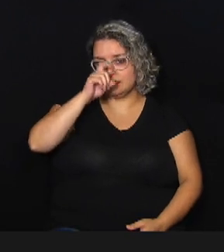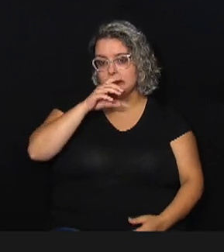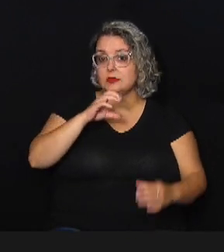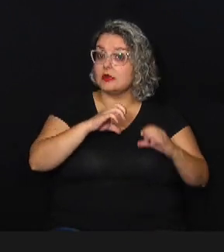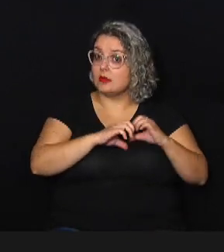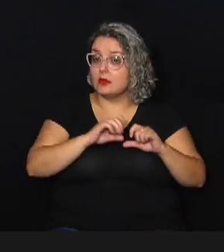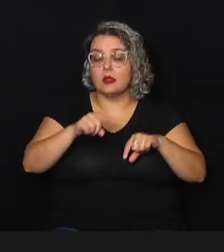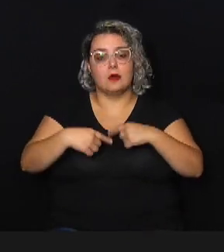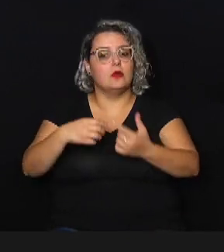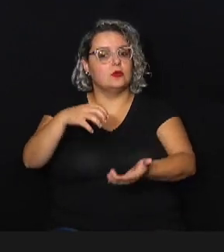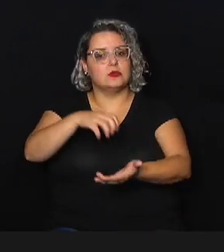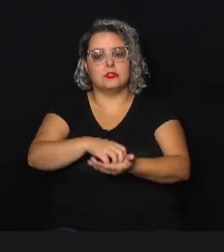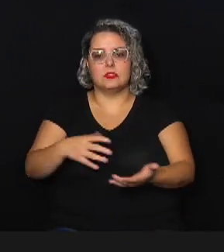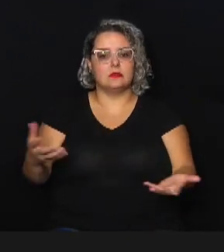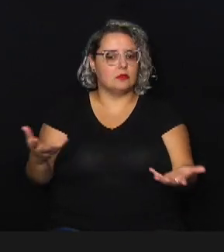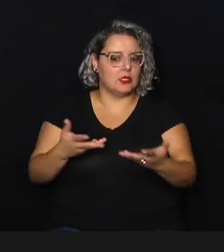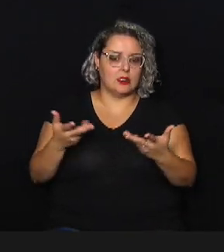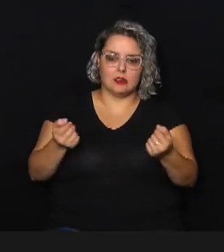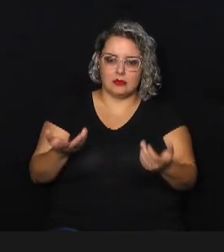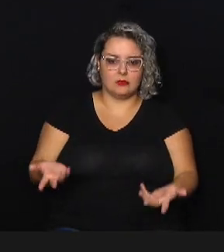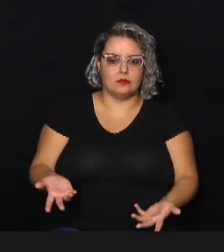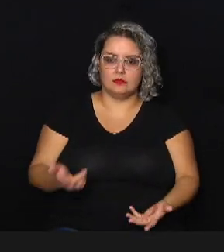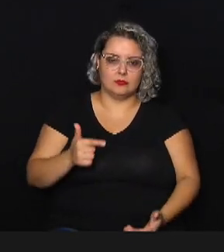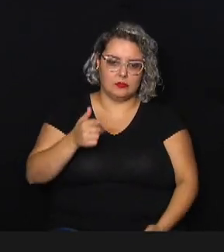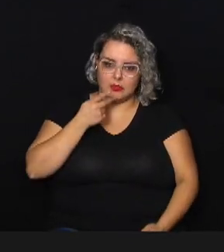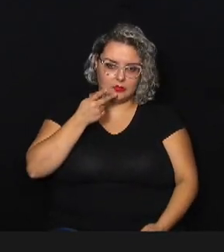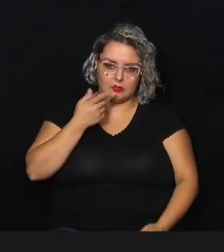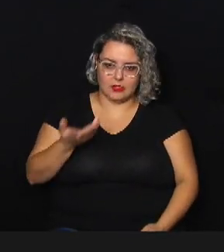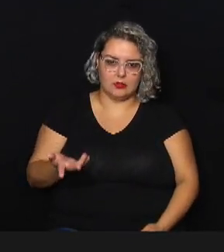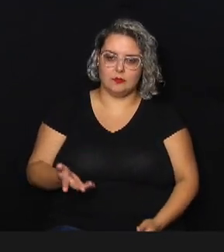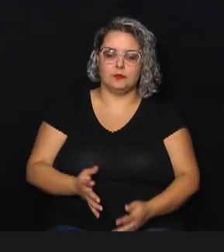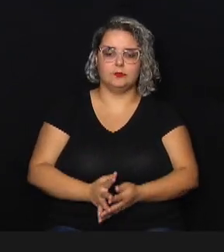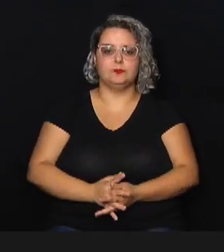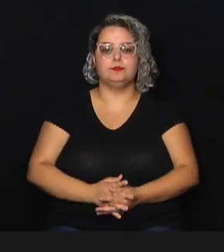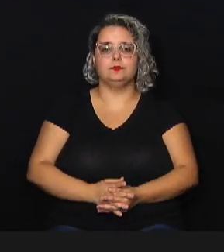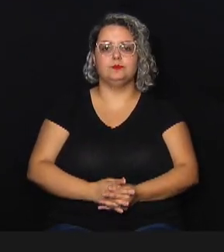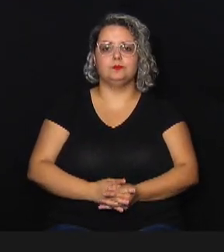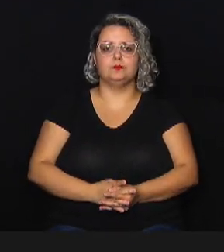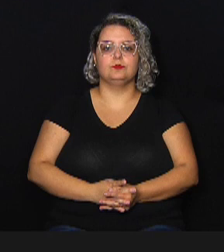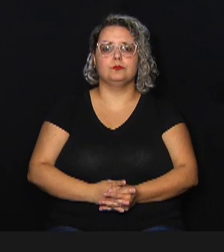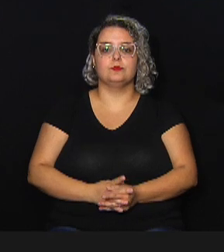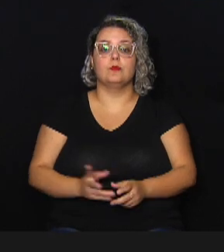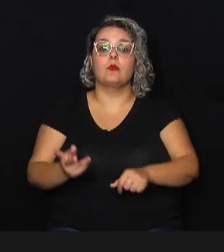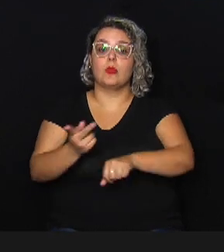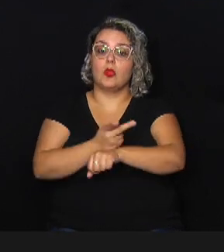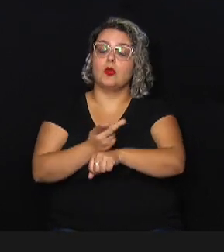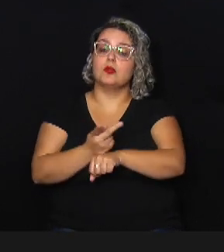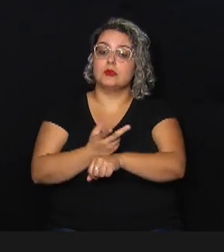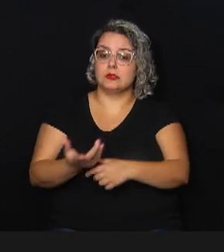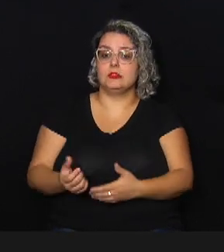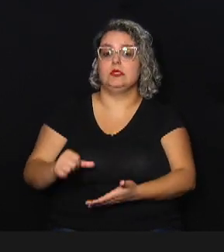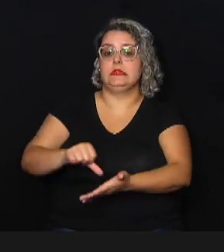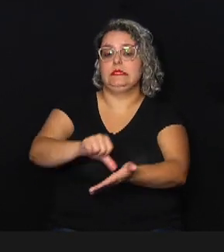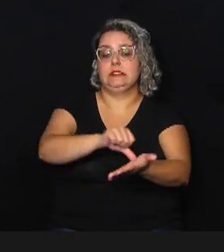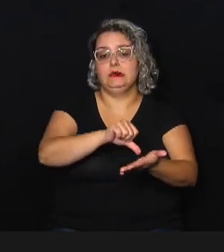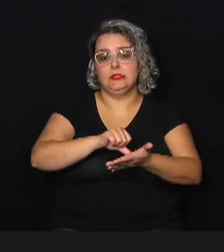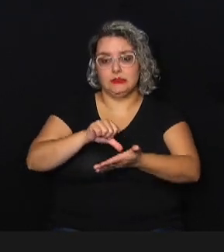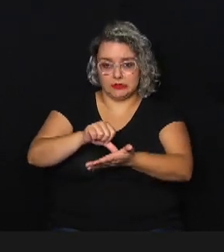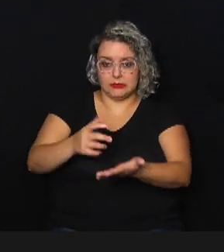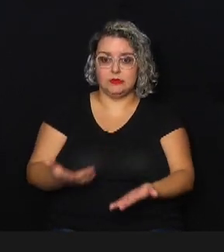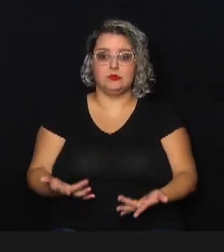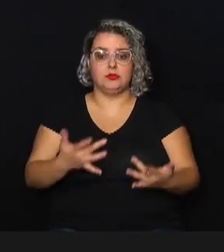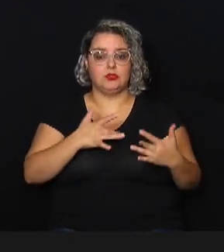outro centro também que não tem nem o que falar, né, centro de referência. Tá? Procura esses centros de